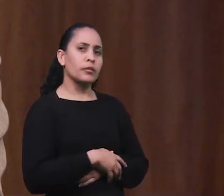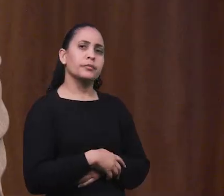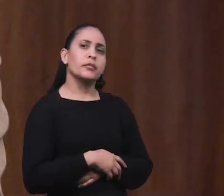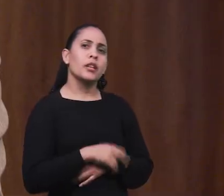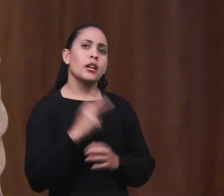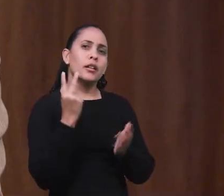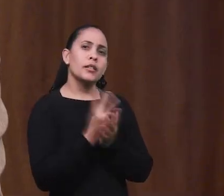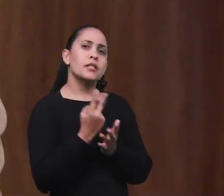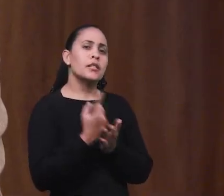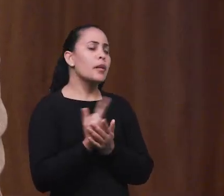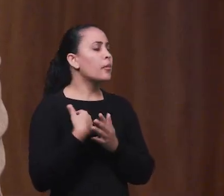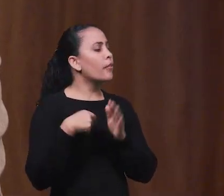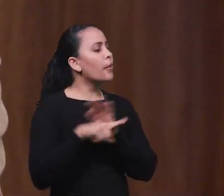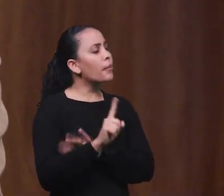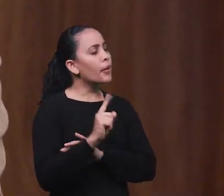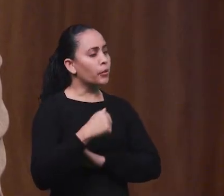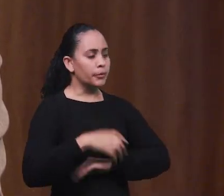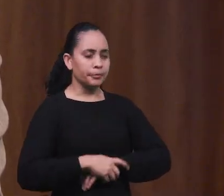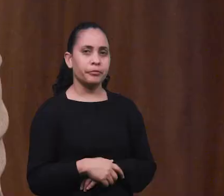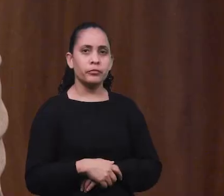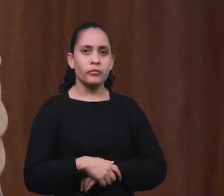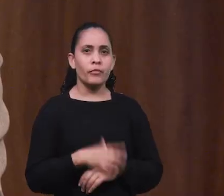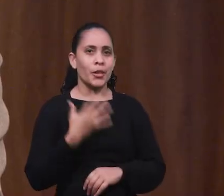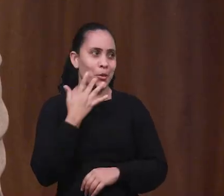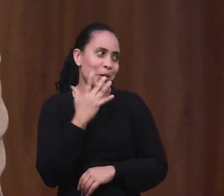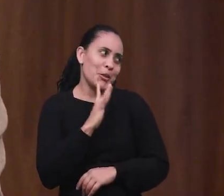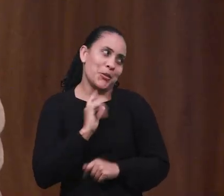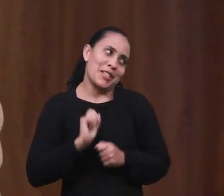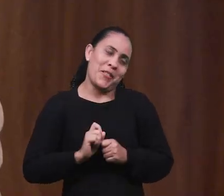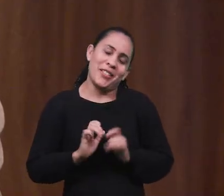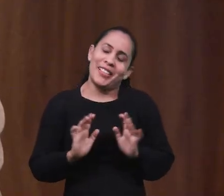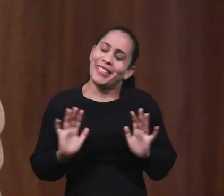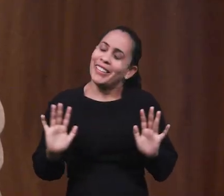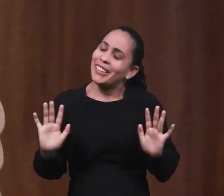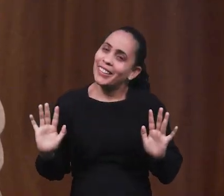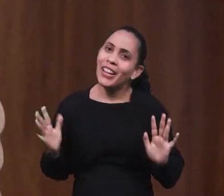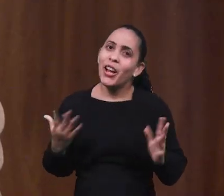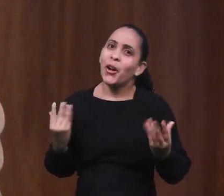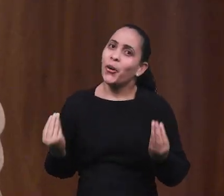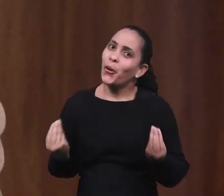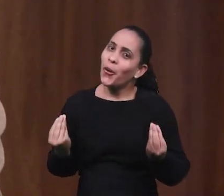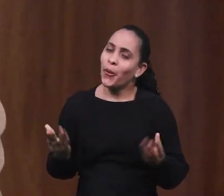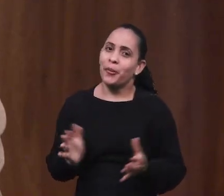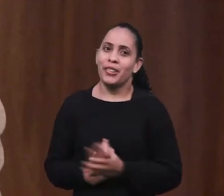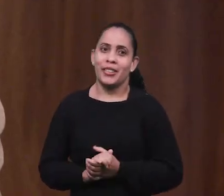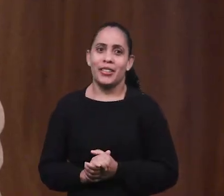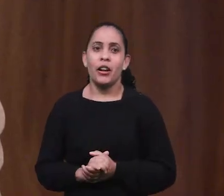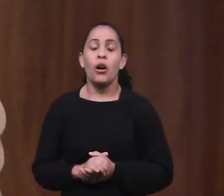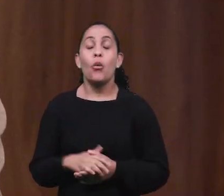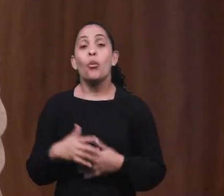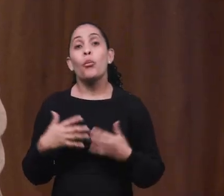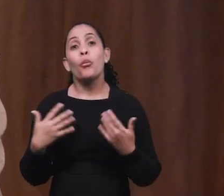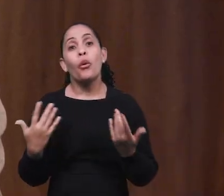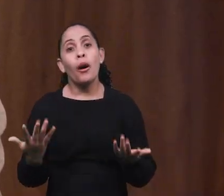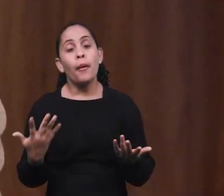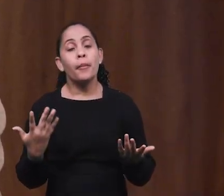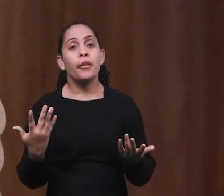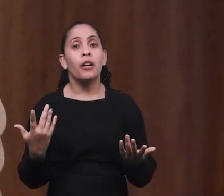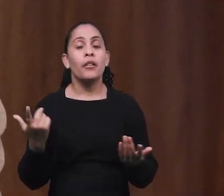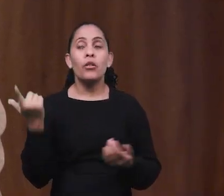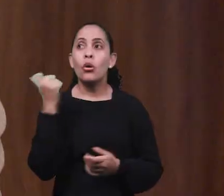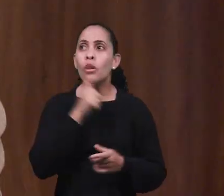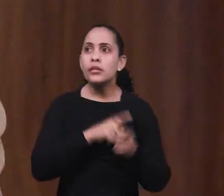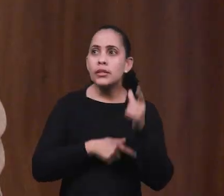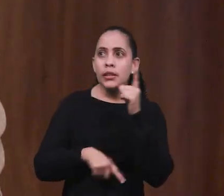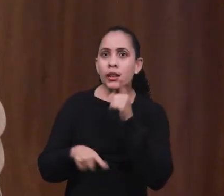e vem sempre aquela pergunta, mas eu não sei fazer isso. Como que eu faço? Quais os meios que eu vou